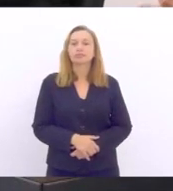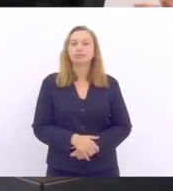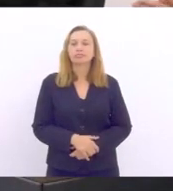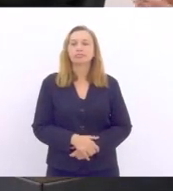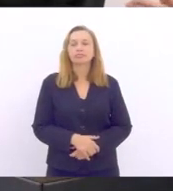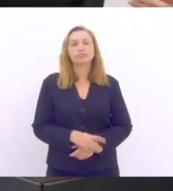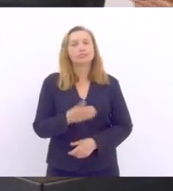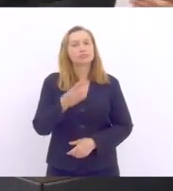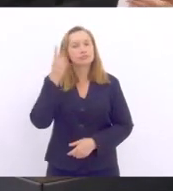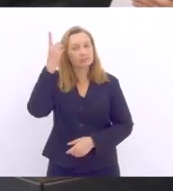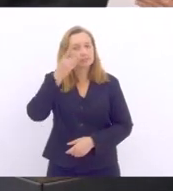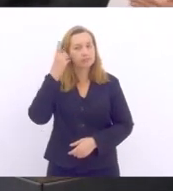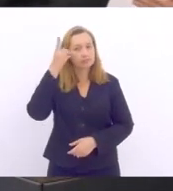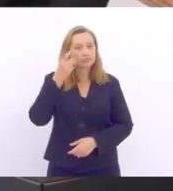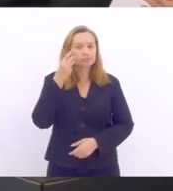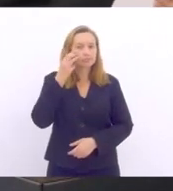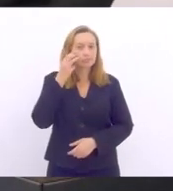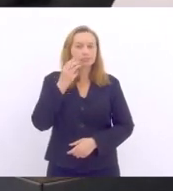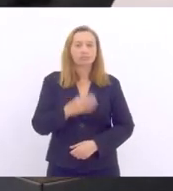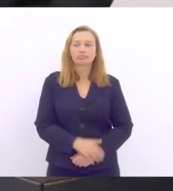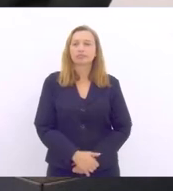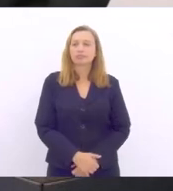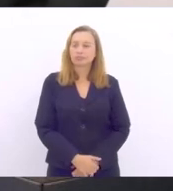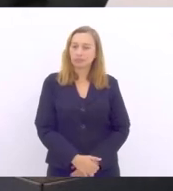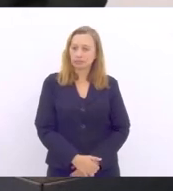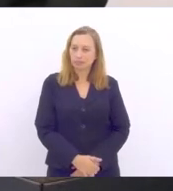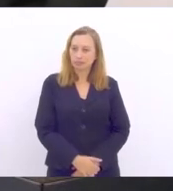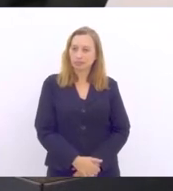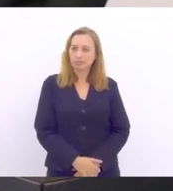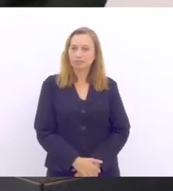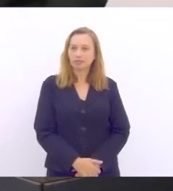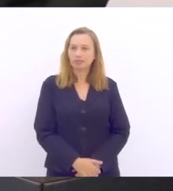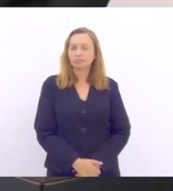a palavra para o deputado Valdec Carneiro.